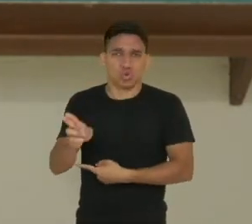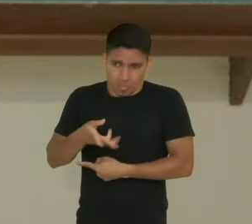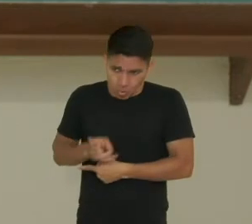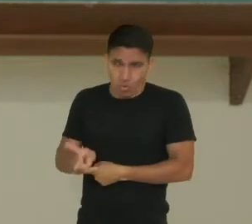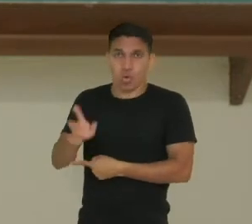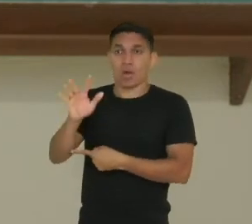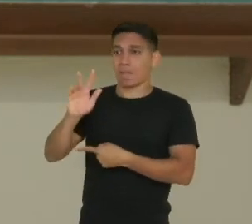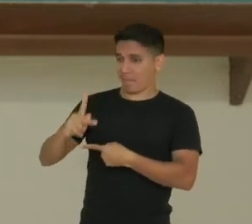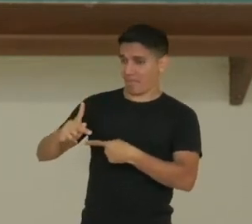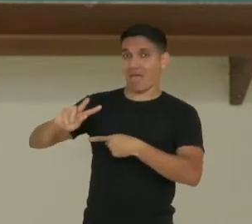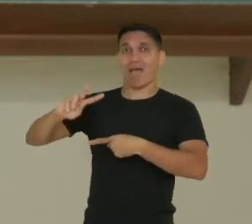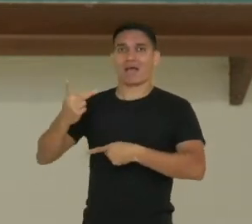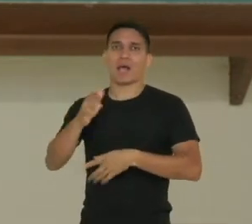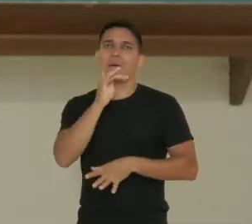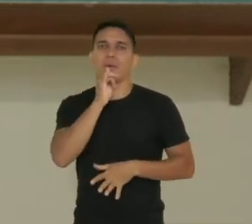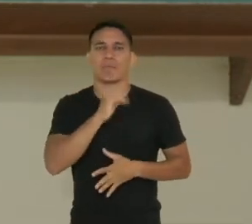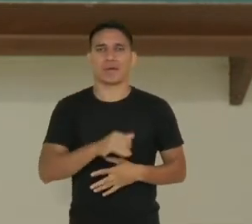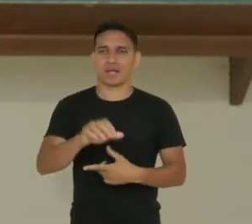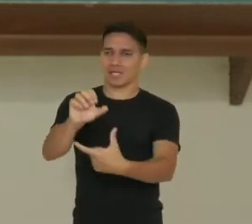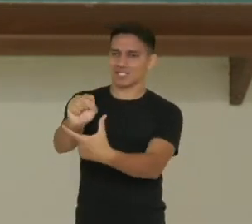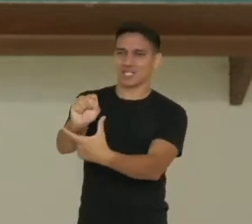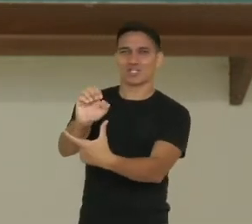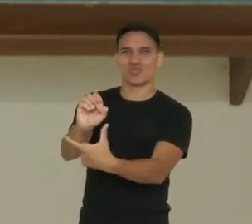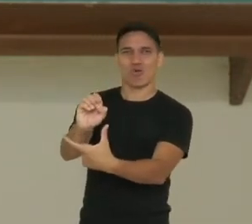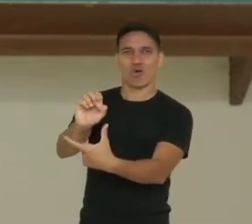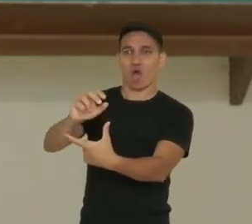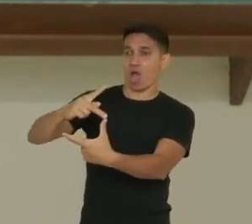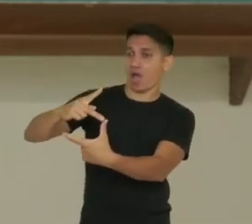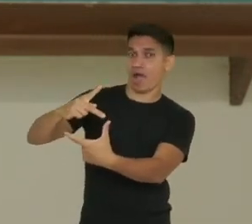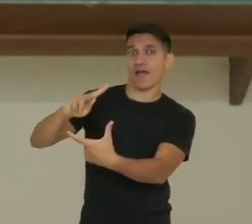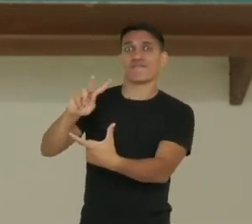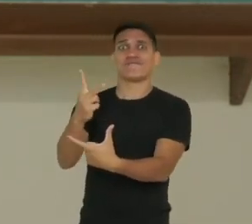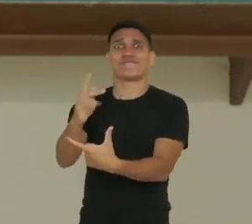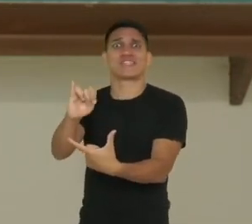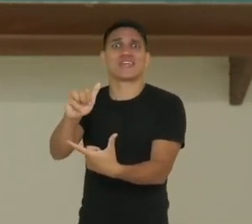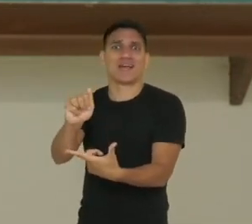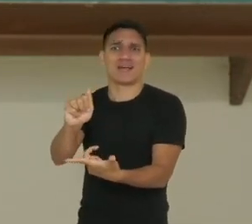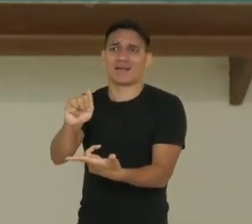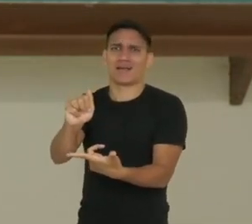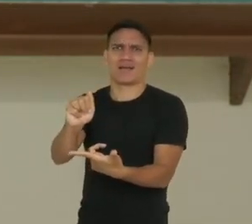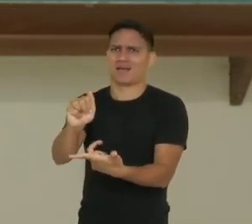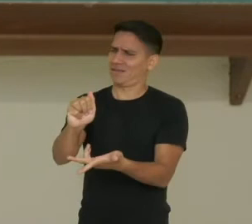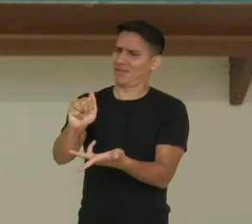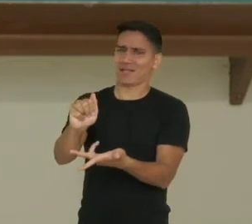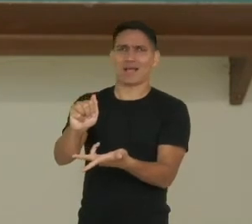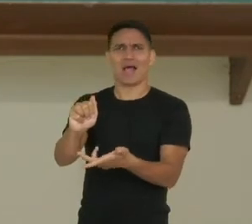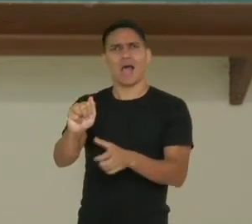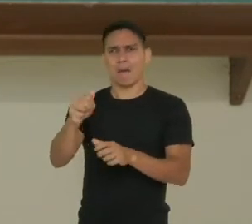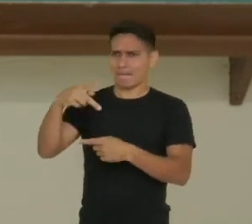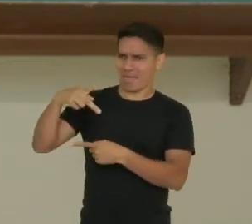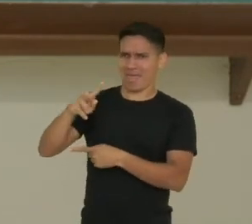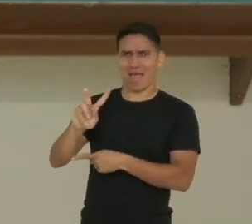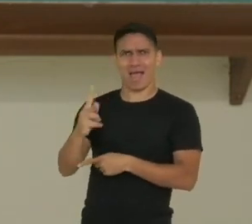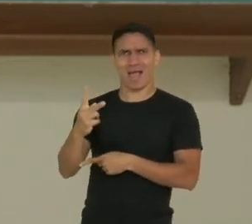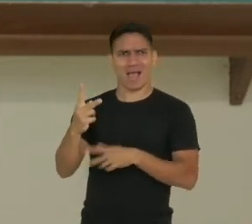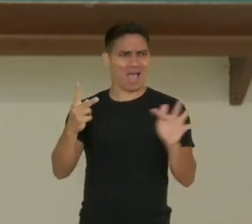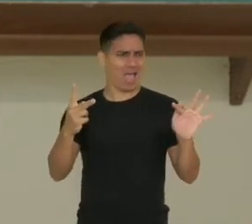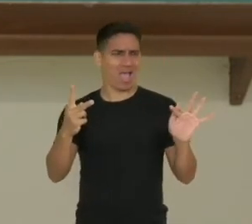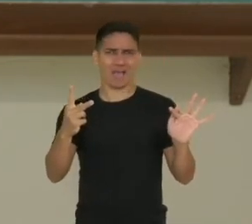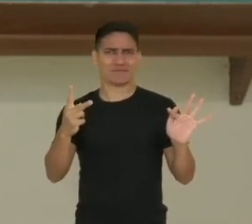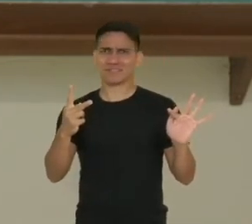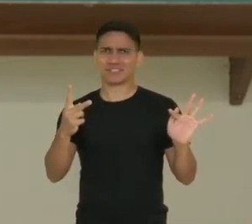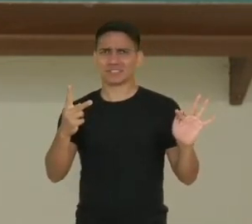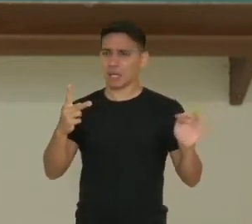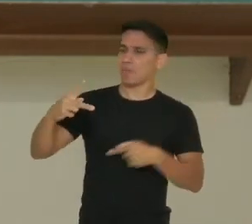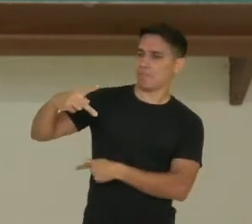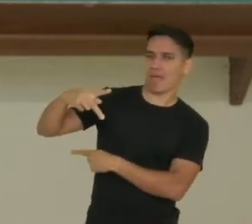Por exemplo, existem Sofias, escrito com PH no lugar de F, né? Então, Sofia, em vez de usar o